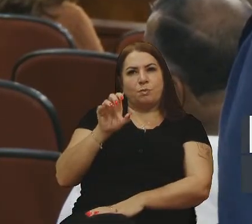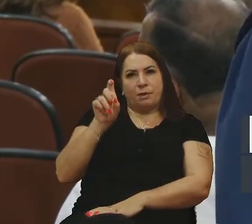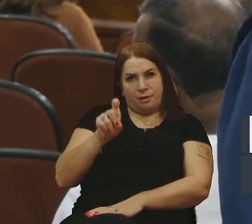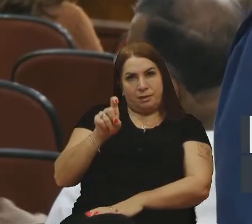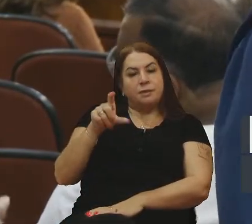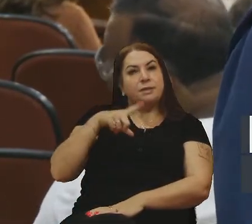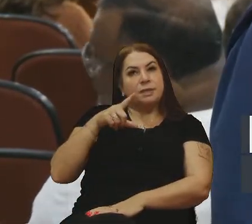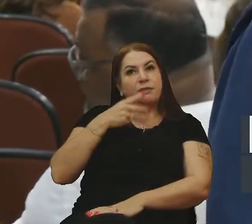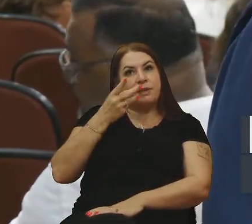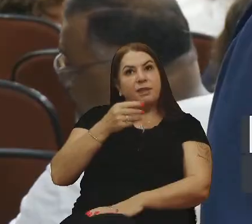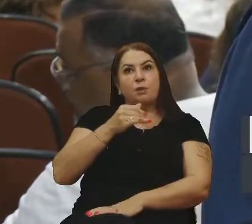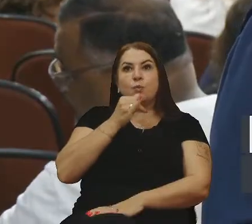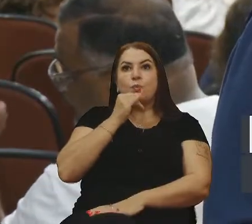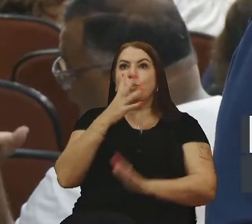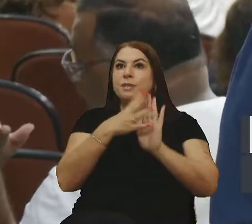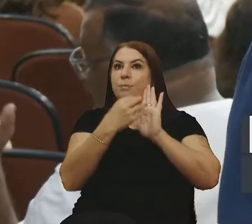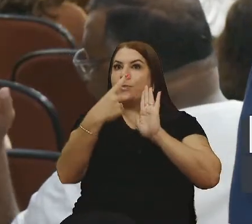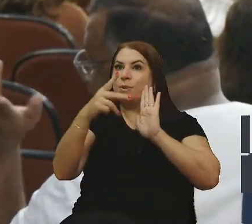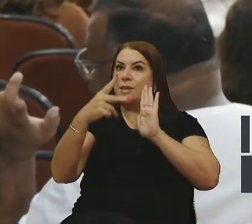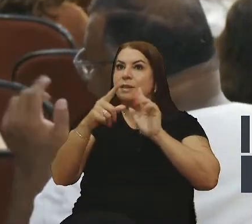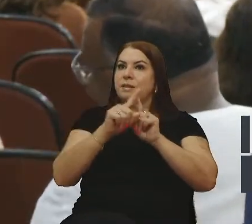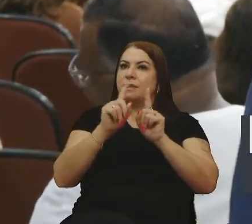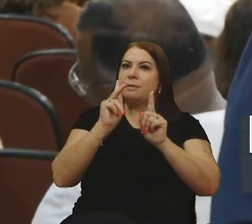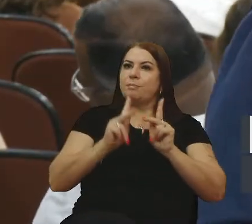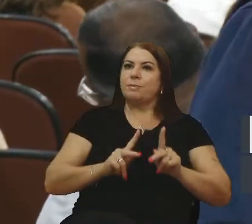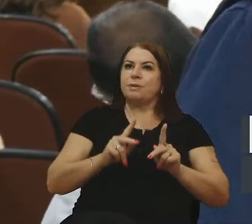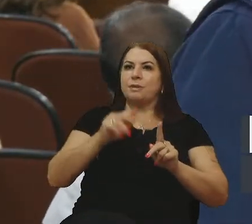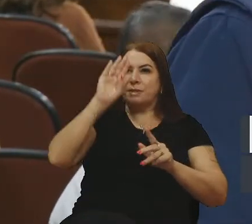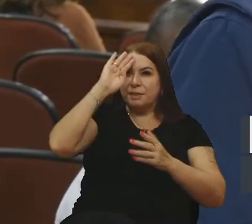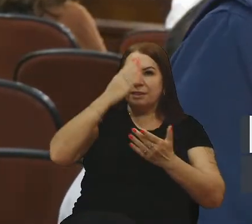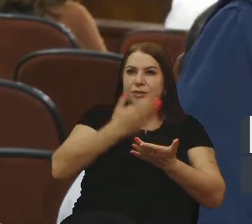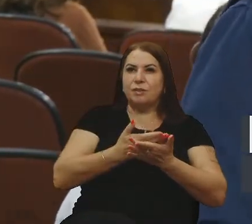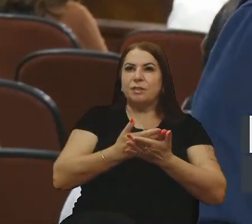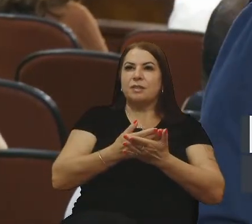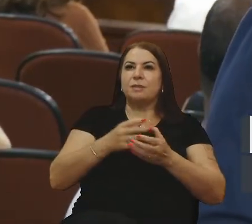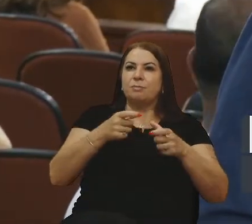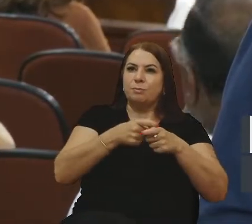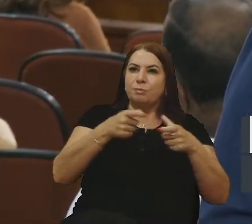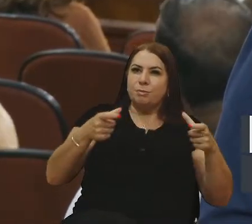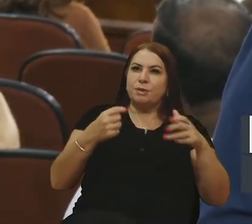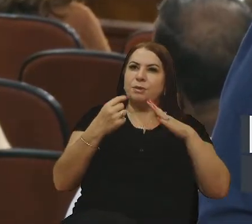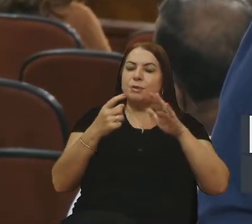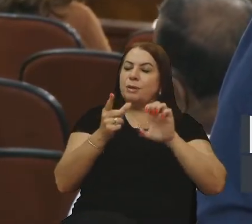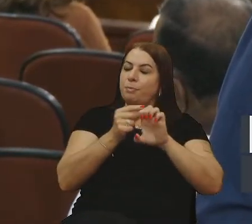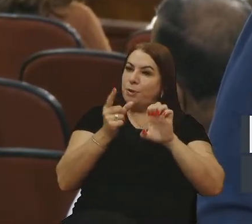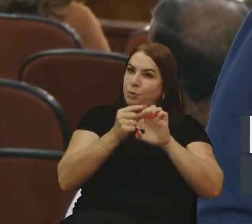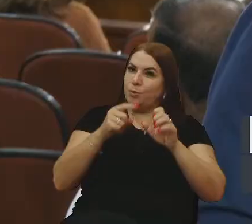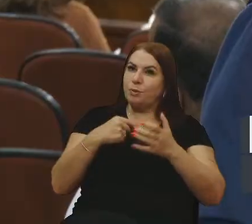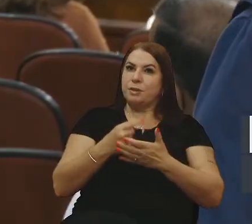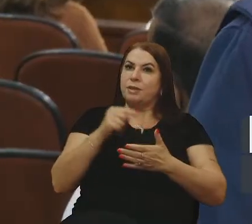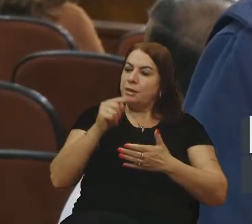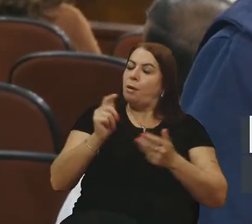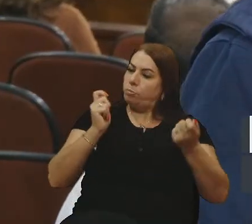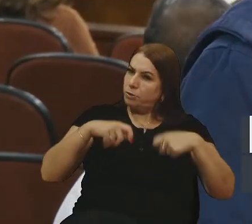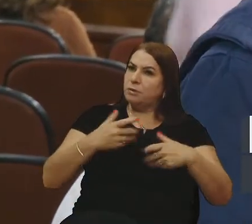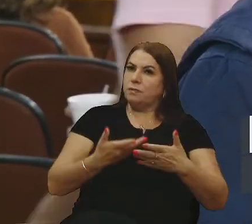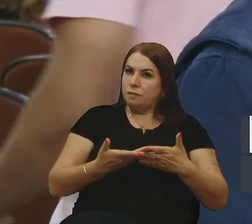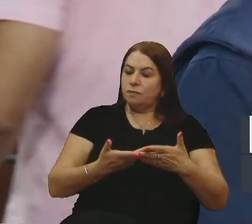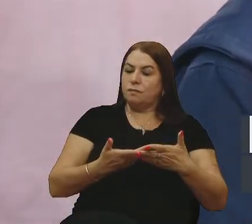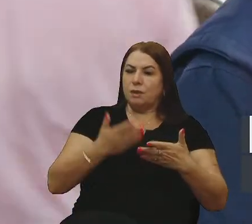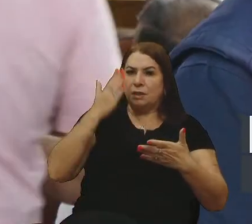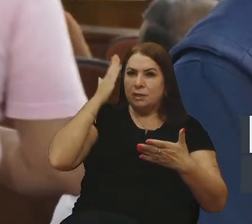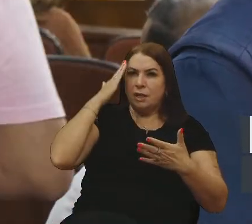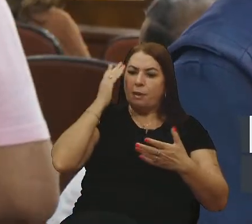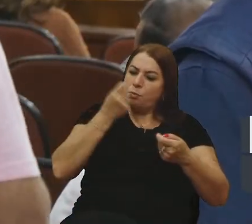ele vai dar o seu exemplo. E eu sempre digo, as pessoas têm que acreditar, os micro e pequenos empreendedores, que é possível. Sabe, do